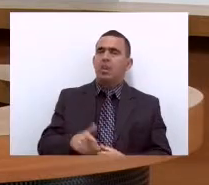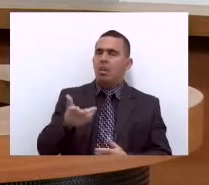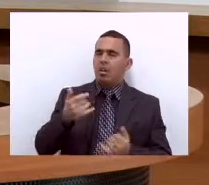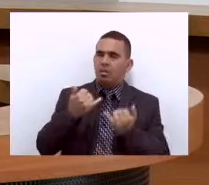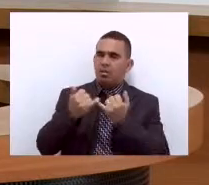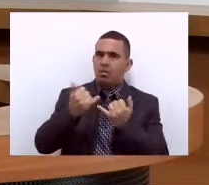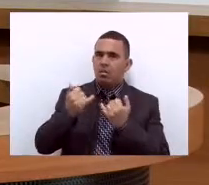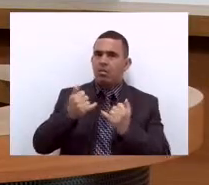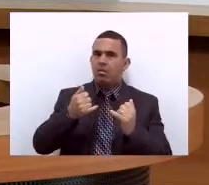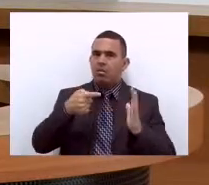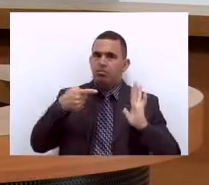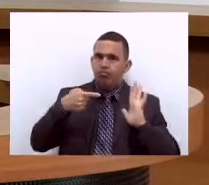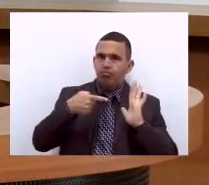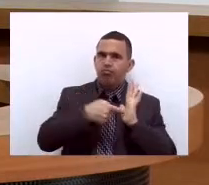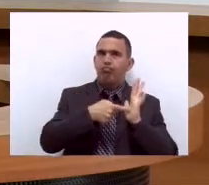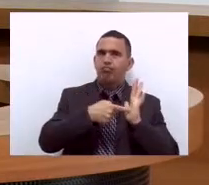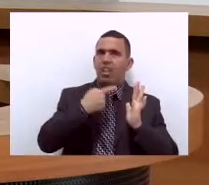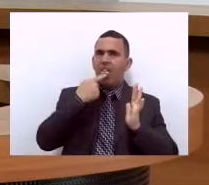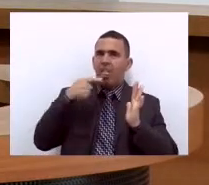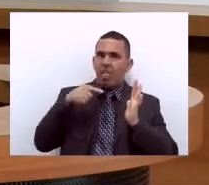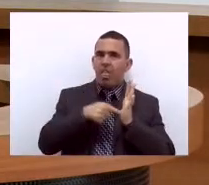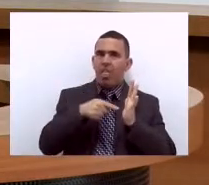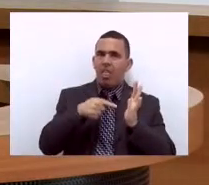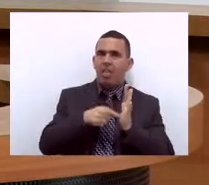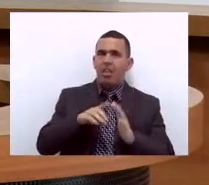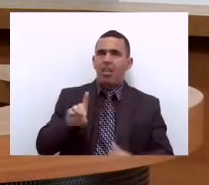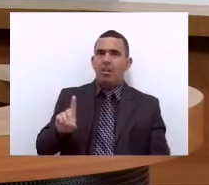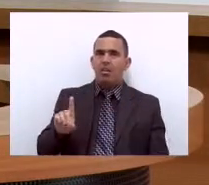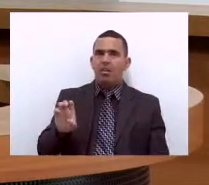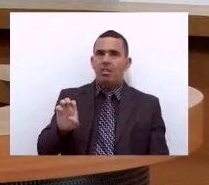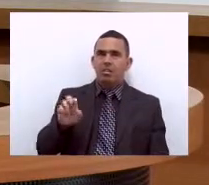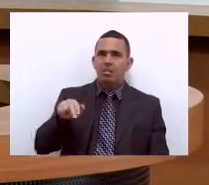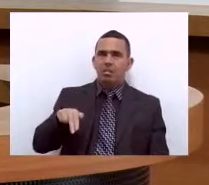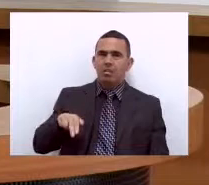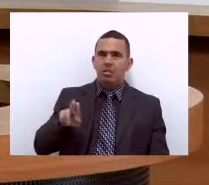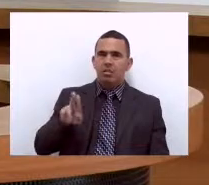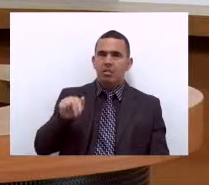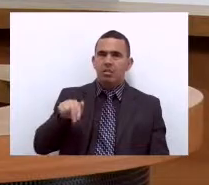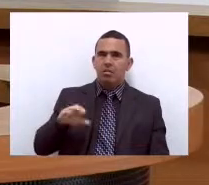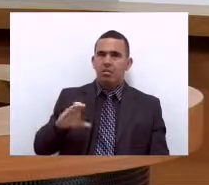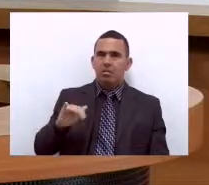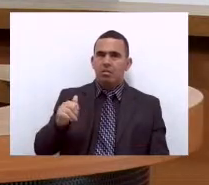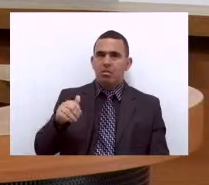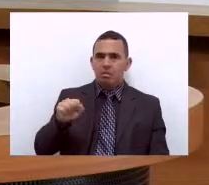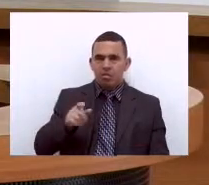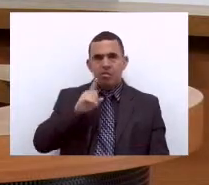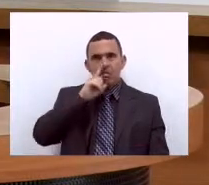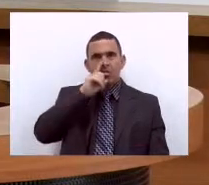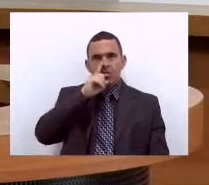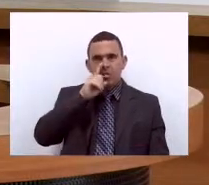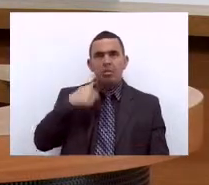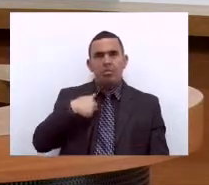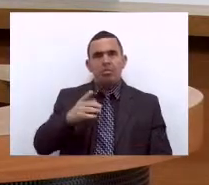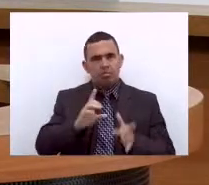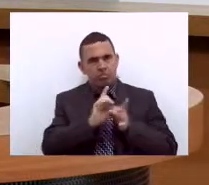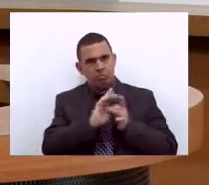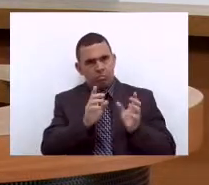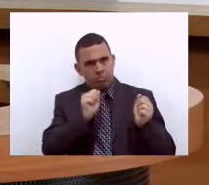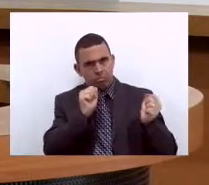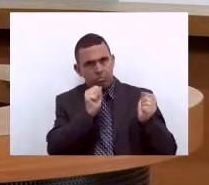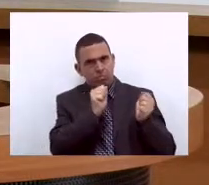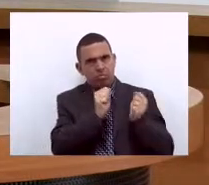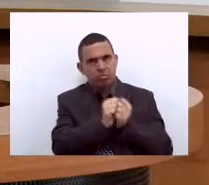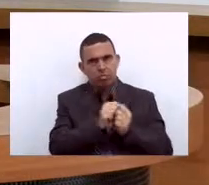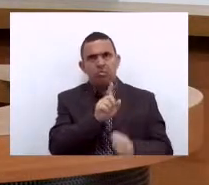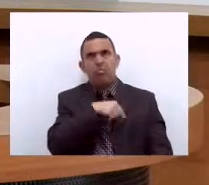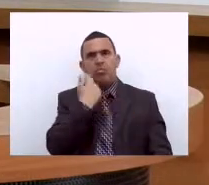denúncias gravíssimas, que eu quero me colocar à disposição do vereador, até